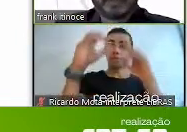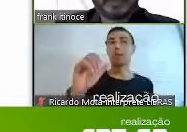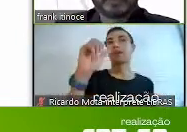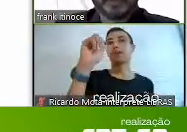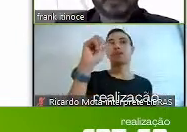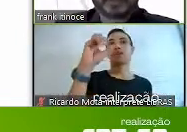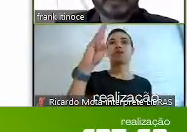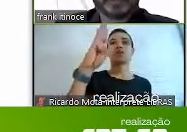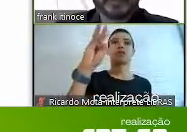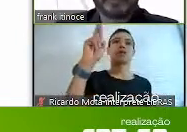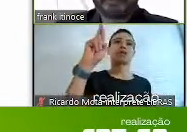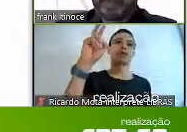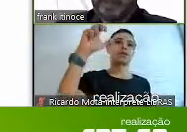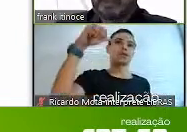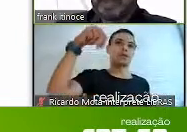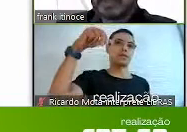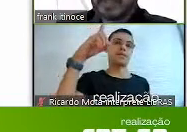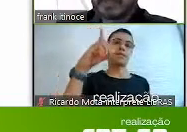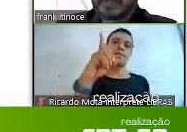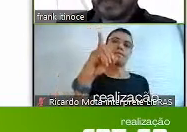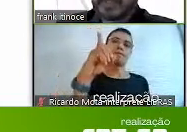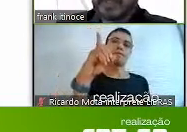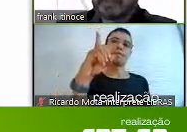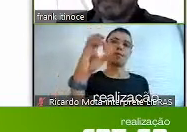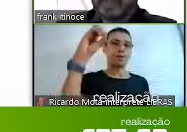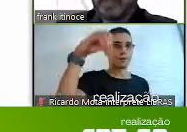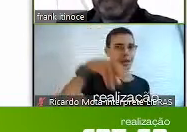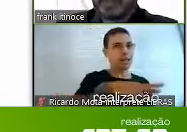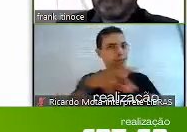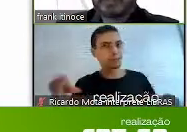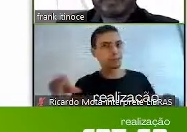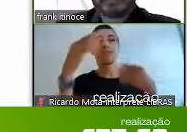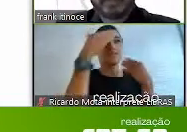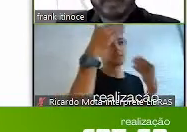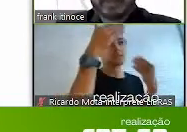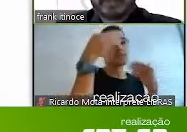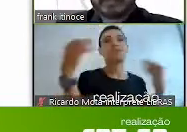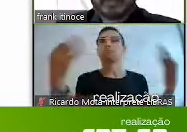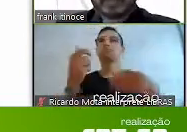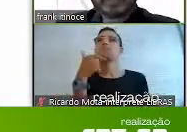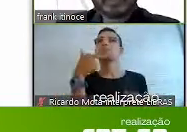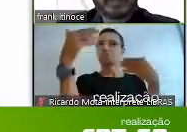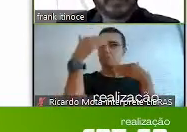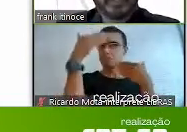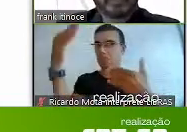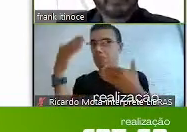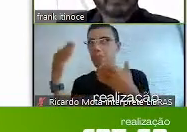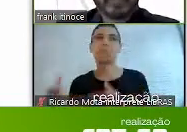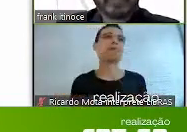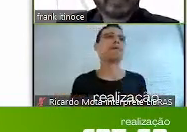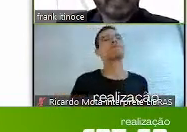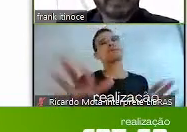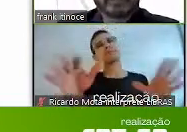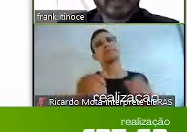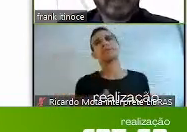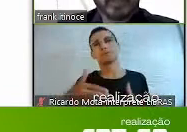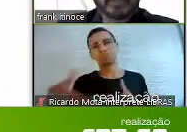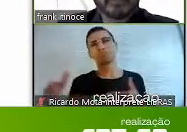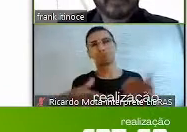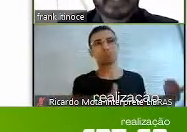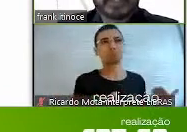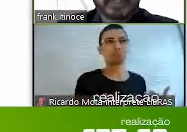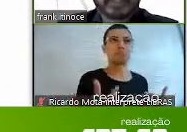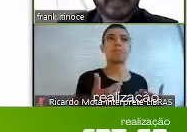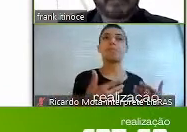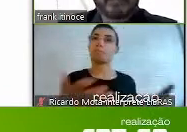Então, foi muito, muito instrutiva a participação do seu Ademir. Bom, isto posto, né? Então, agora, eu, na reserva, estou trabalhando